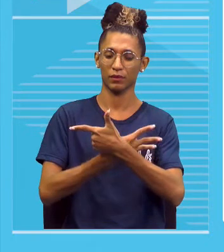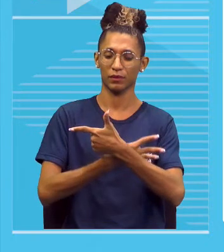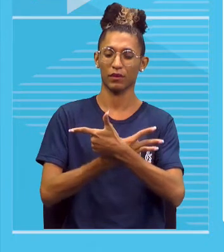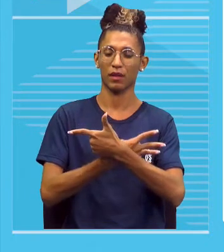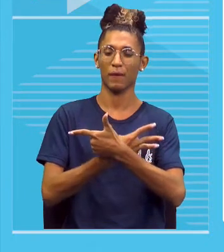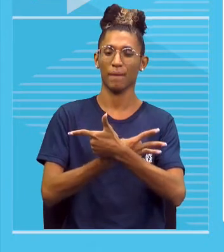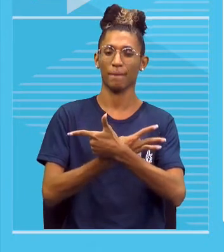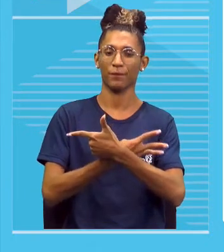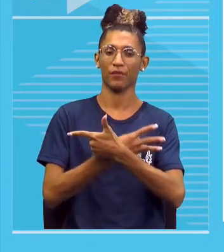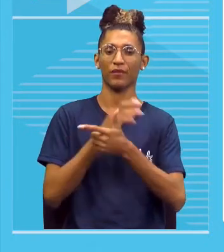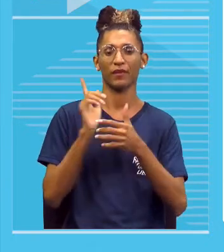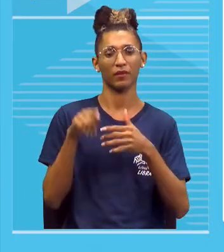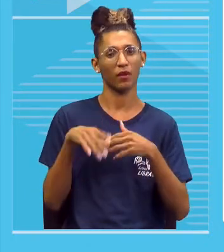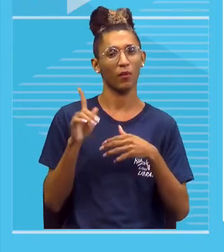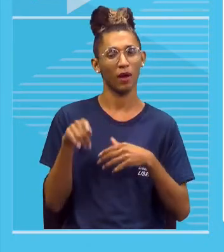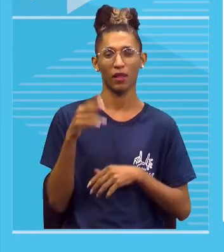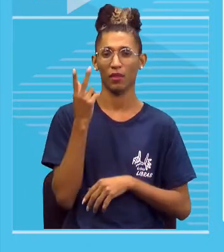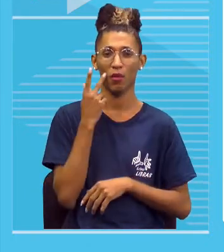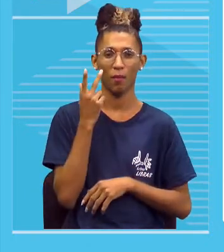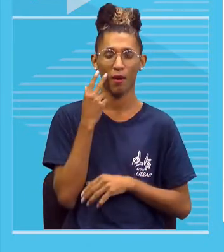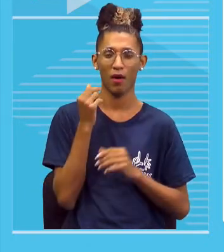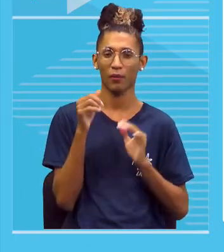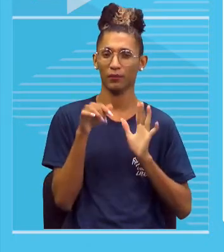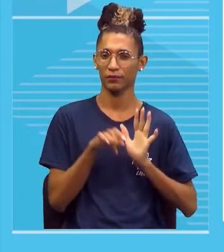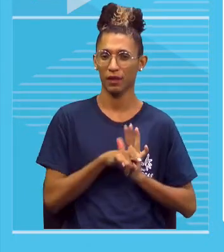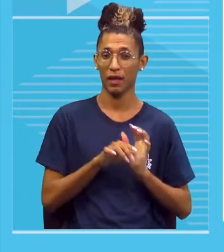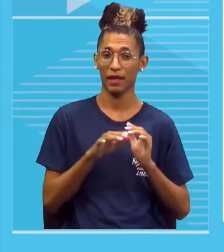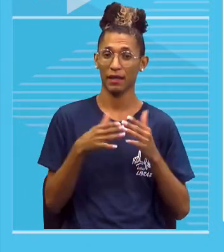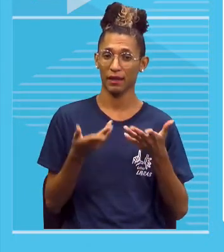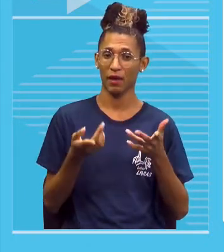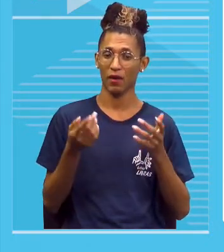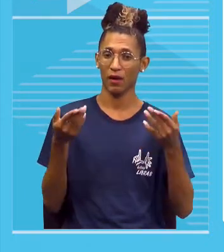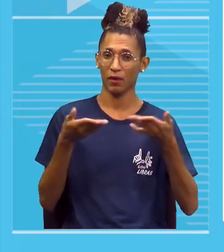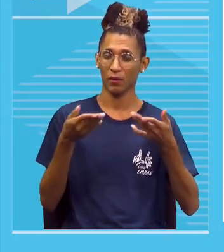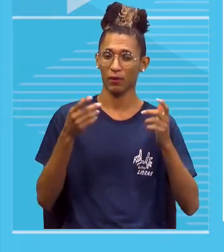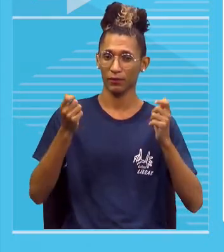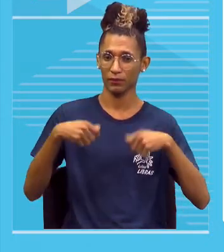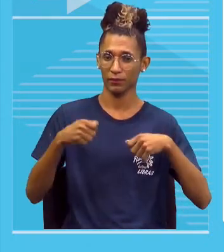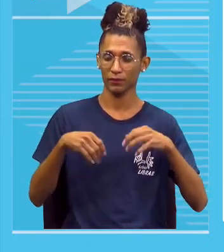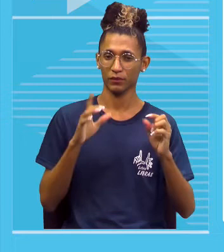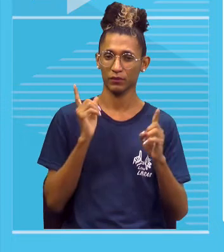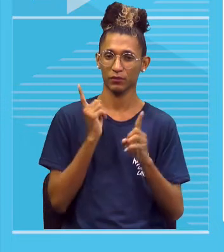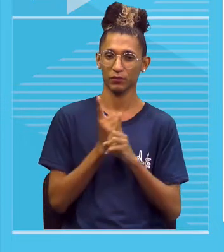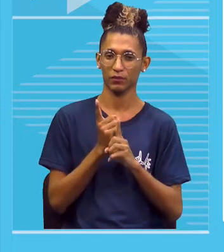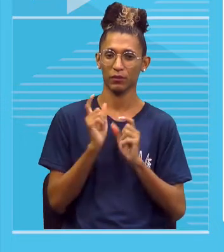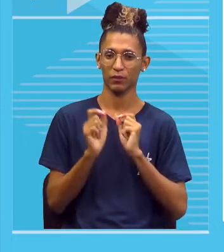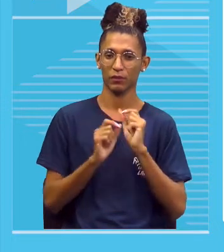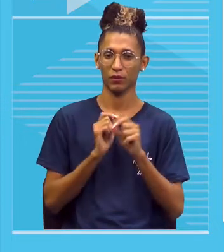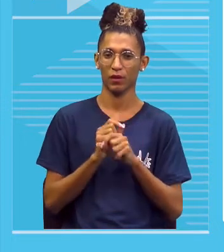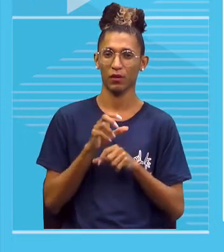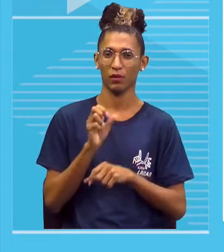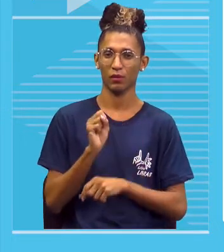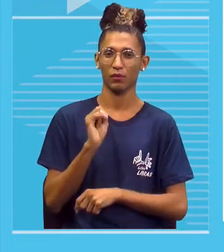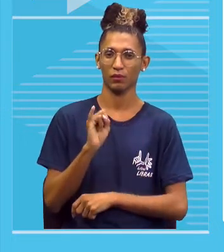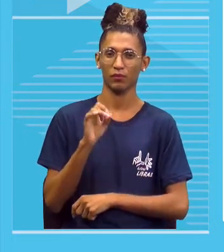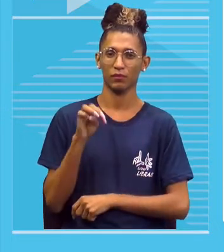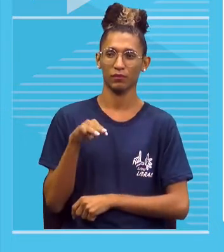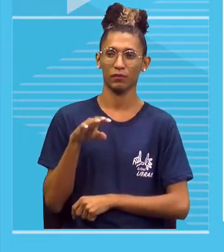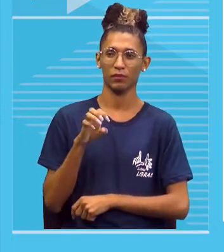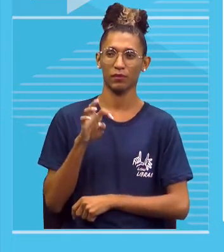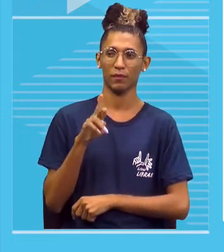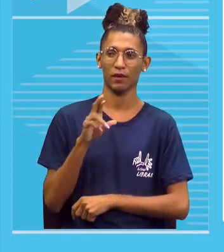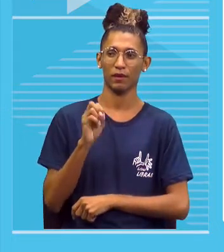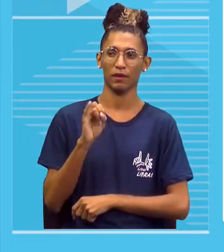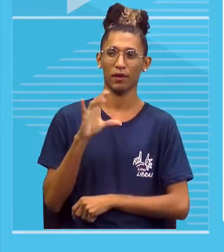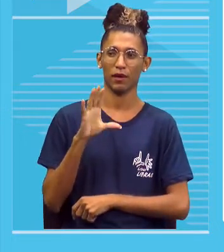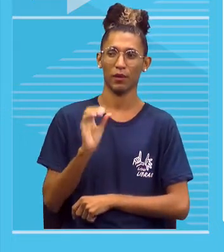não seja negativo agora eu preciso encontrar quem o simétrico de 60